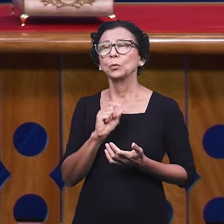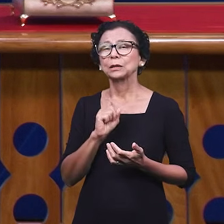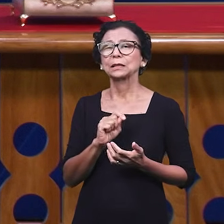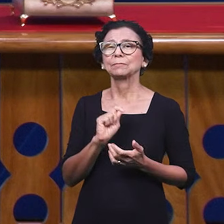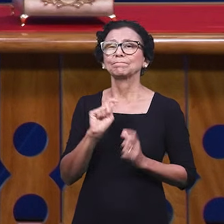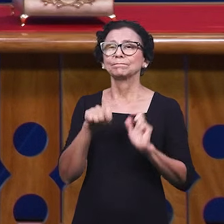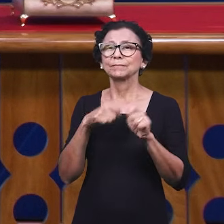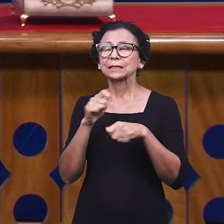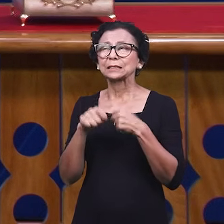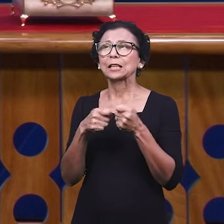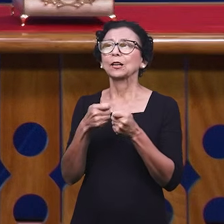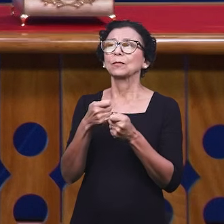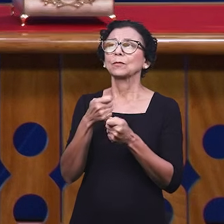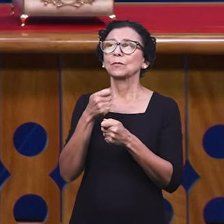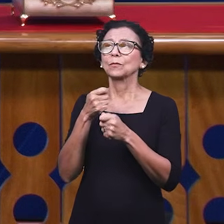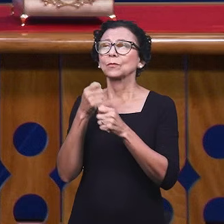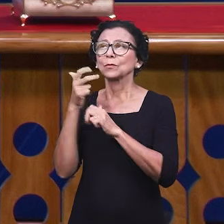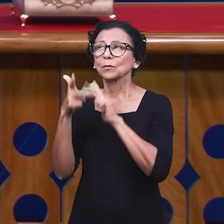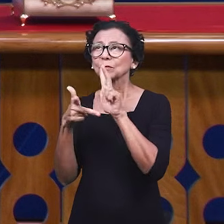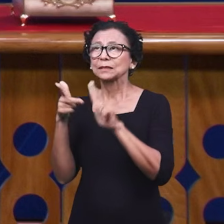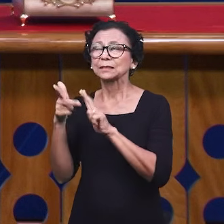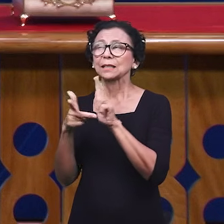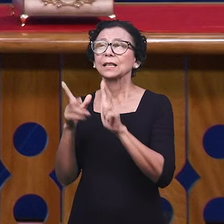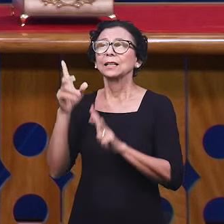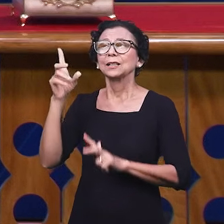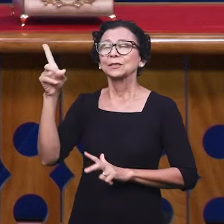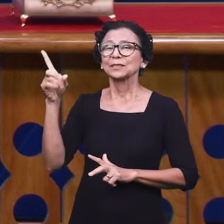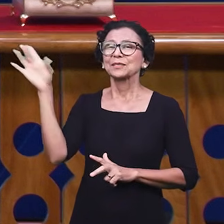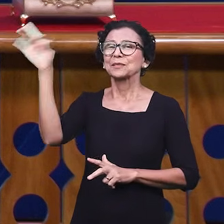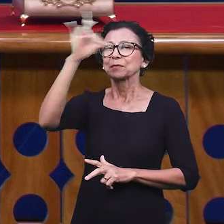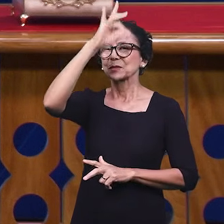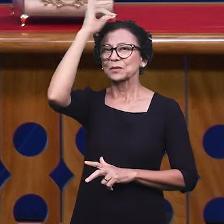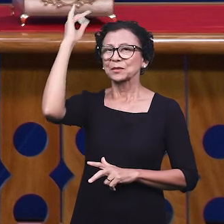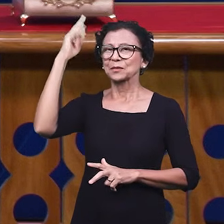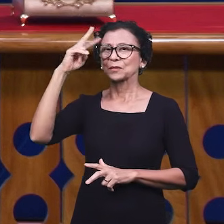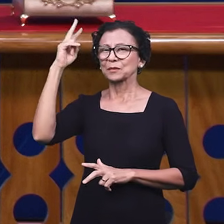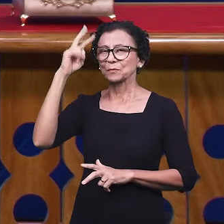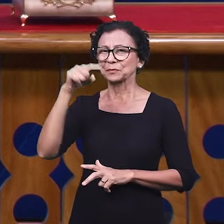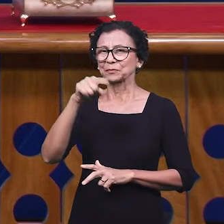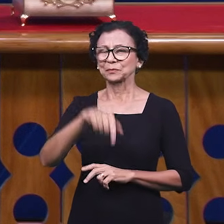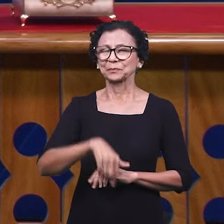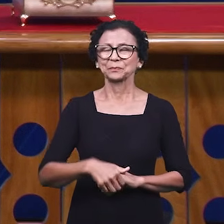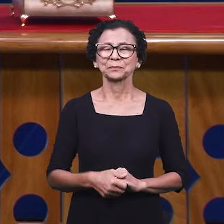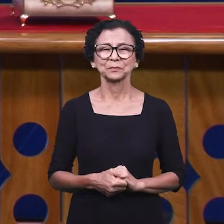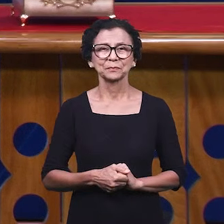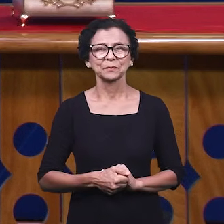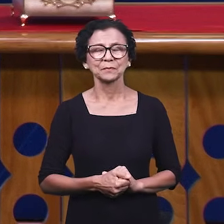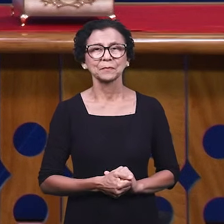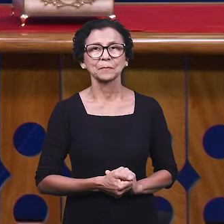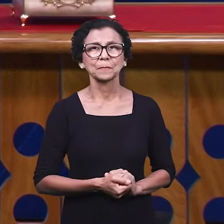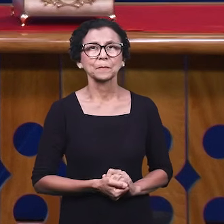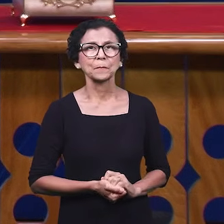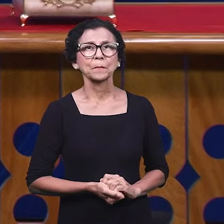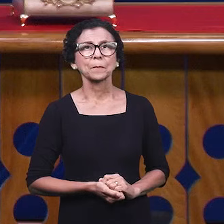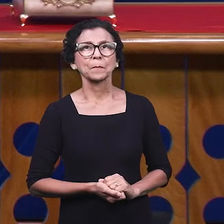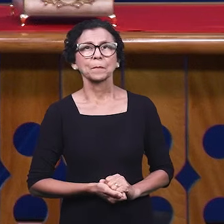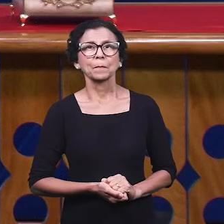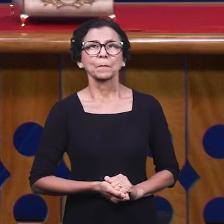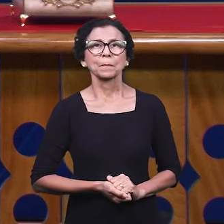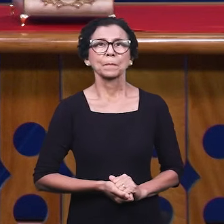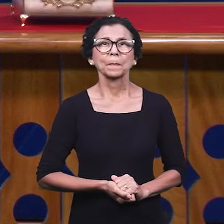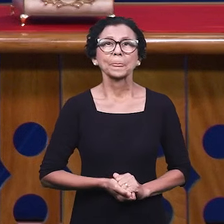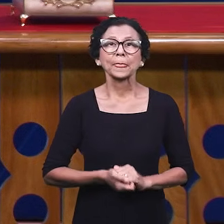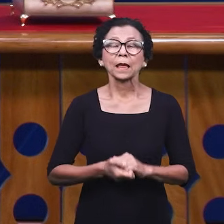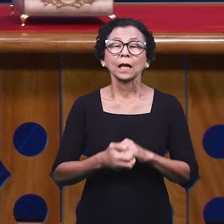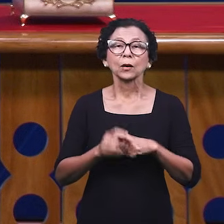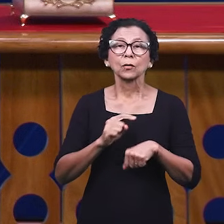lágrimas, ele vai se encarregar de levar a sua intercessão ao trono do rei. Nós vamos ter um momento agora ainda de um louvor. Se você